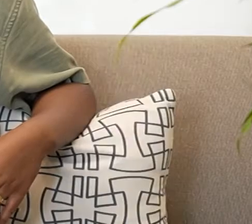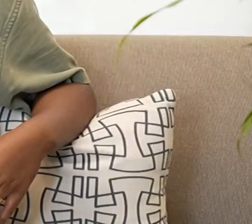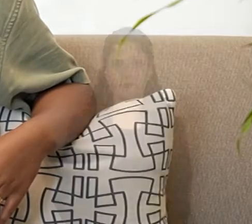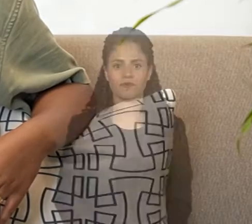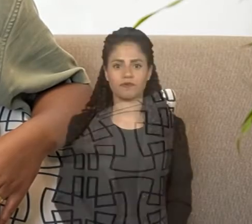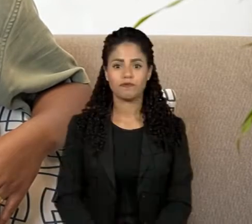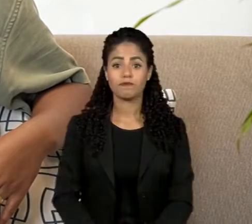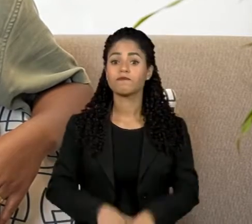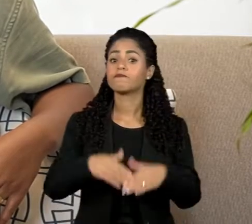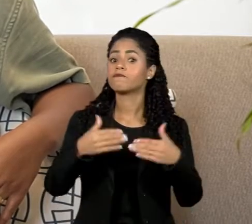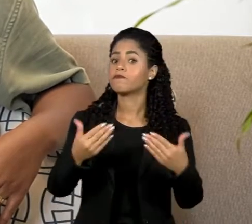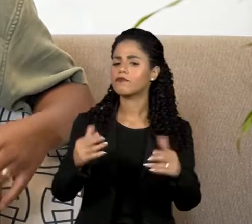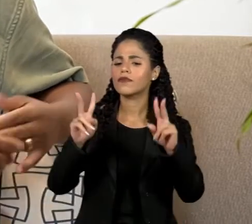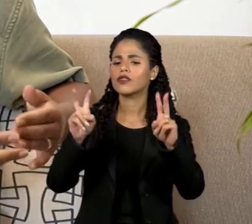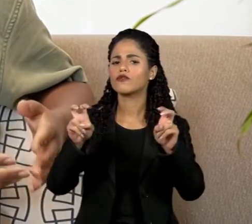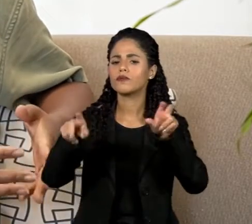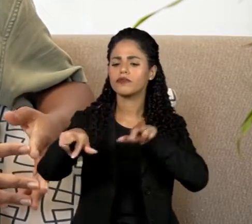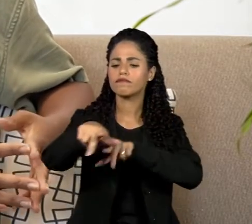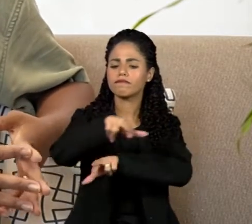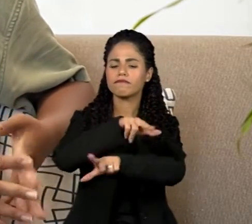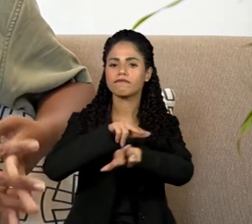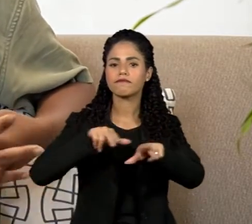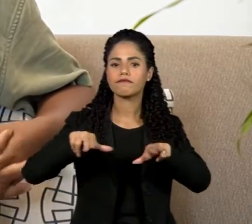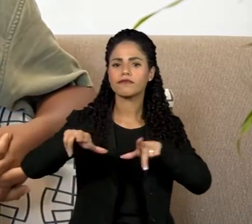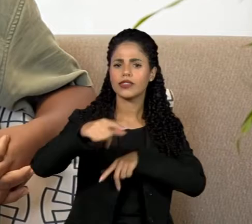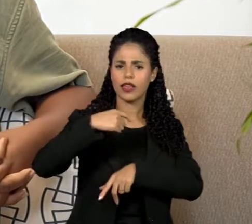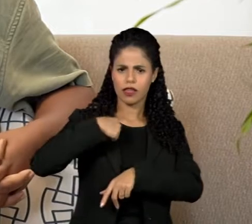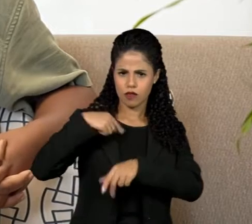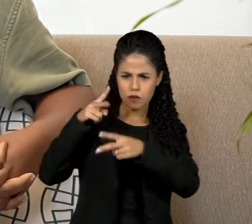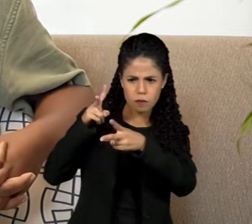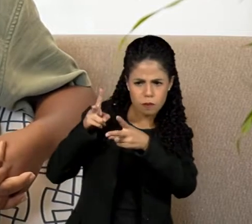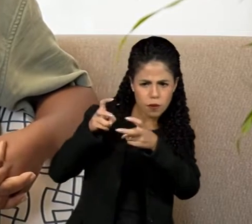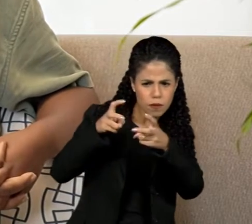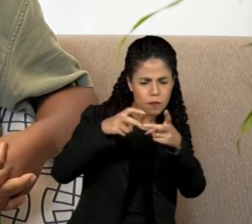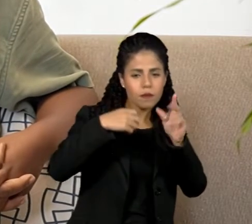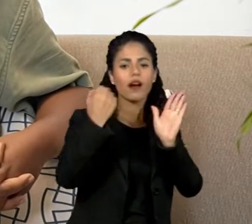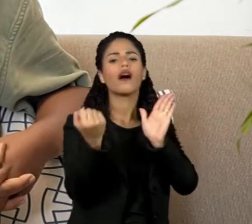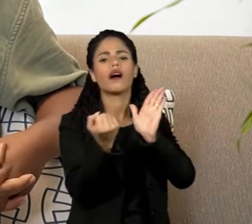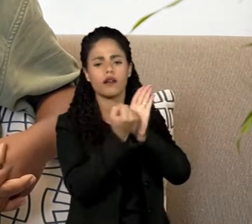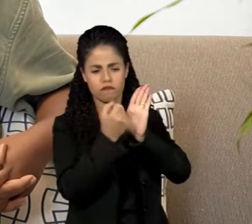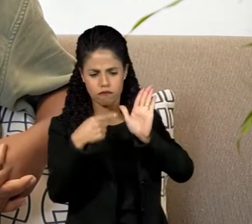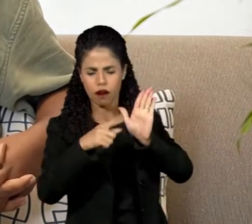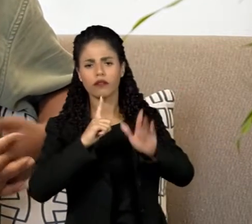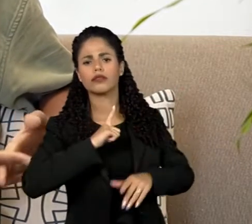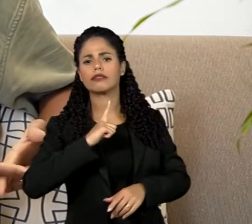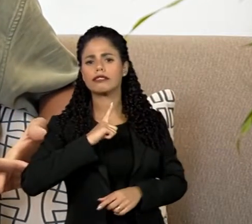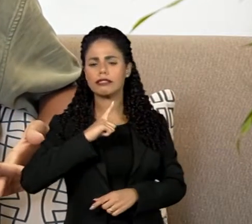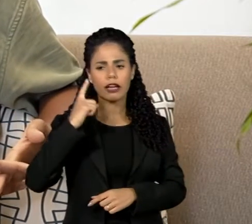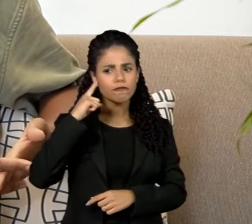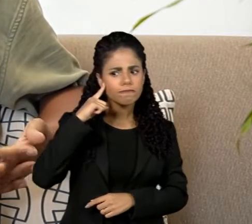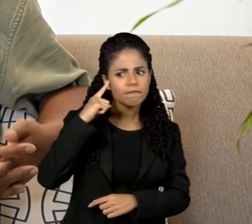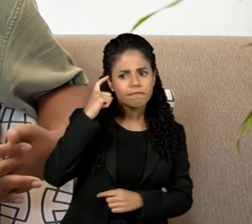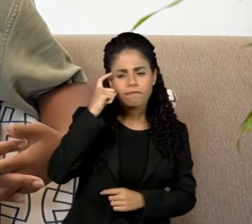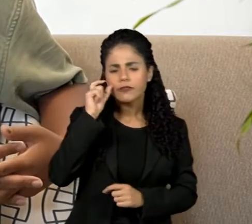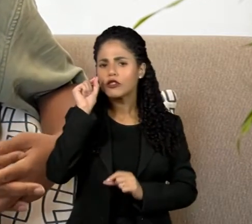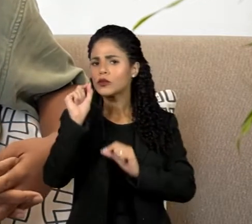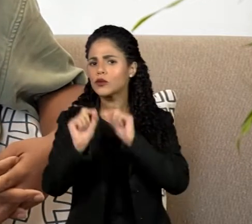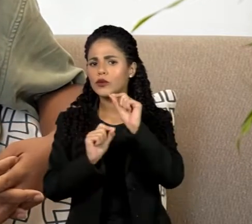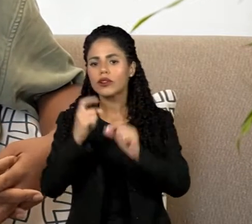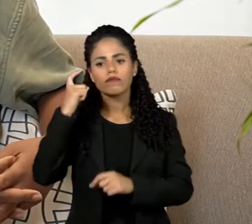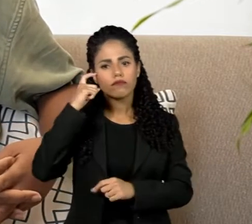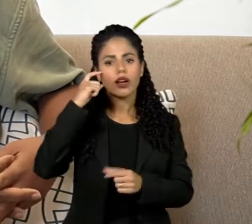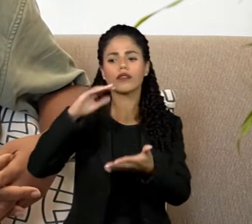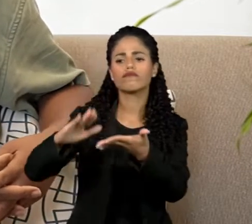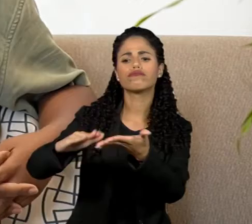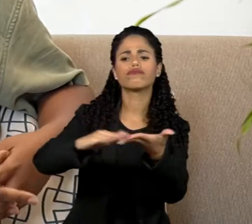Bom, falando de diversidade, eu vejo sim que as marcas estão mais preocupadas com essa pauta, afinal de contas elas têm sido cobradas